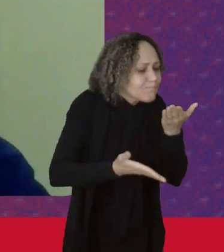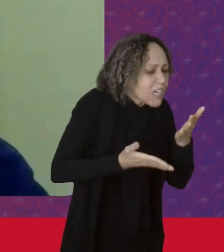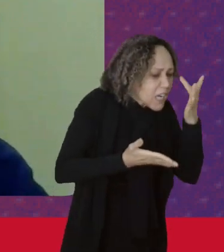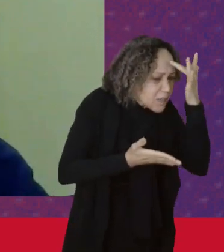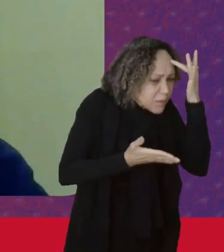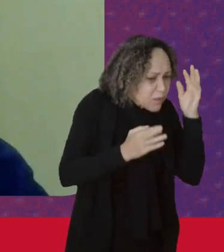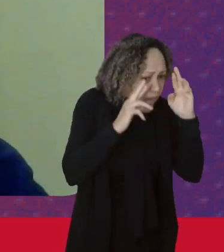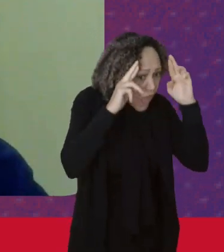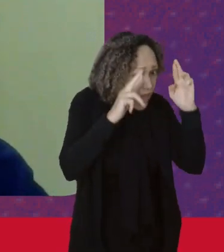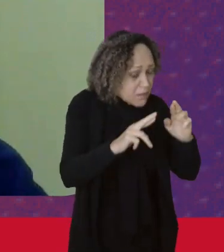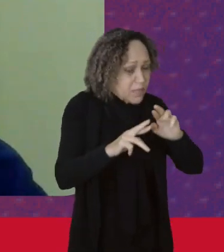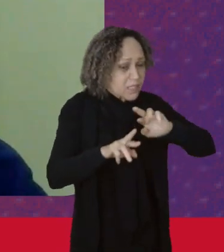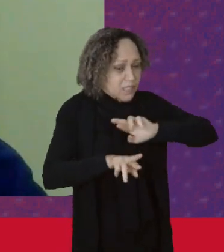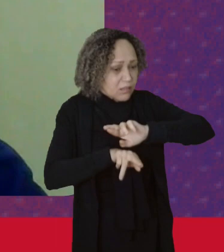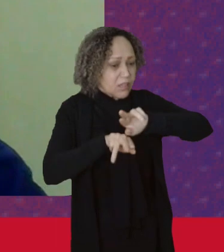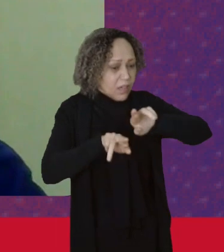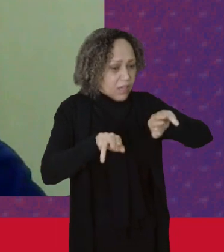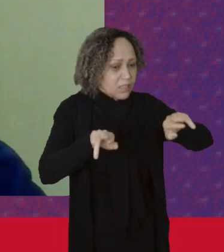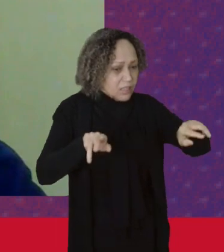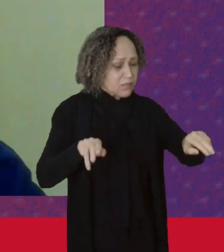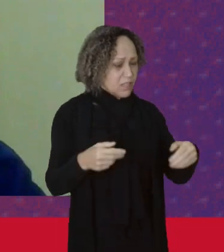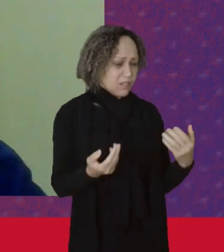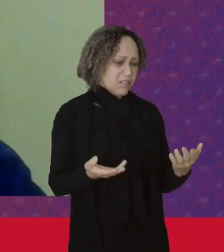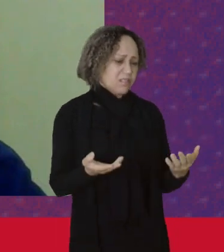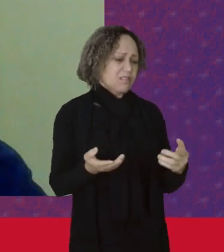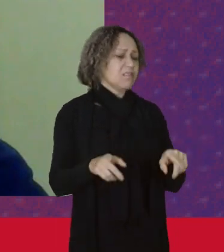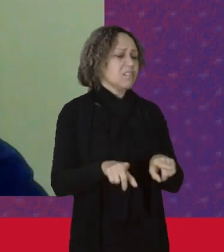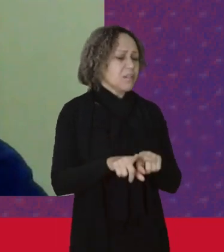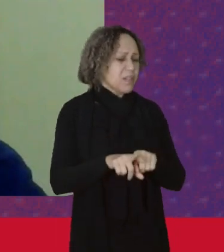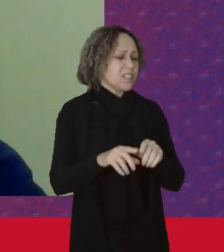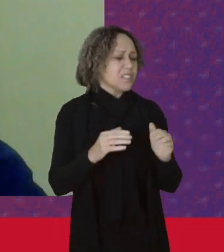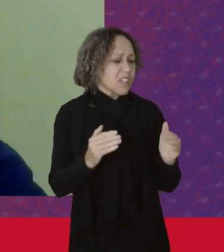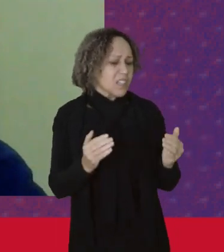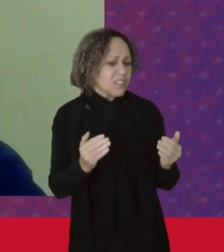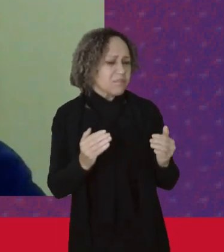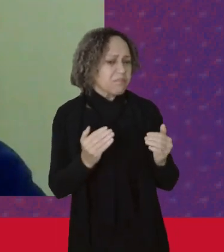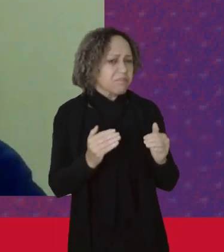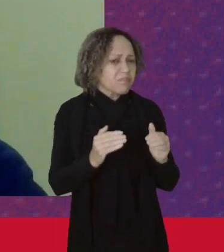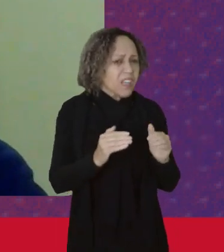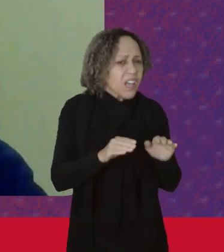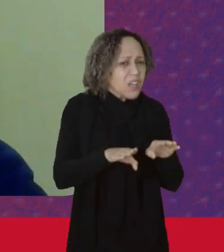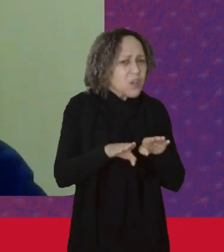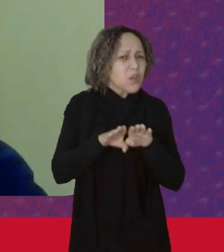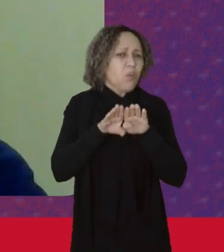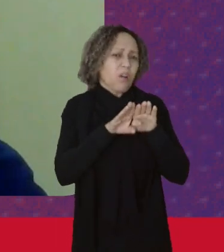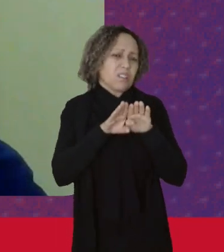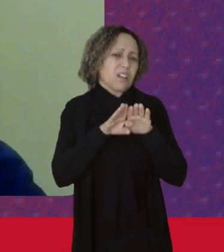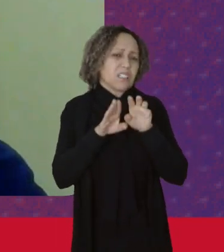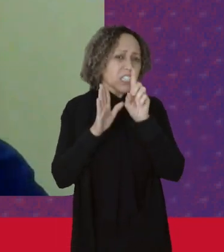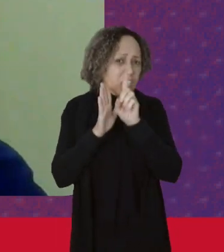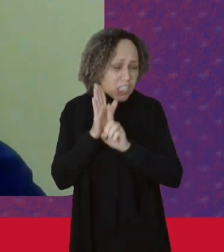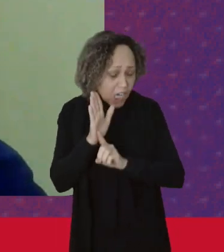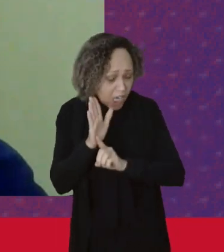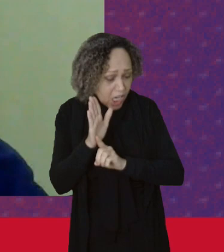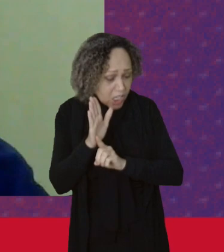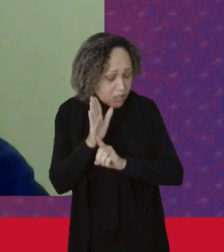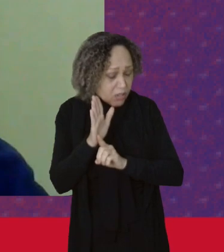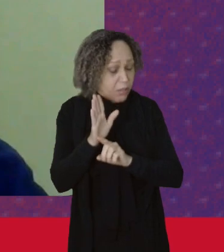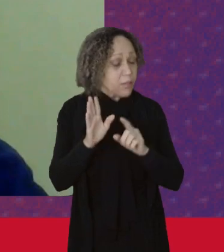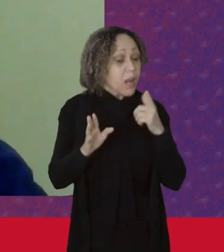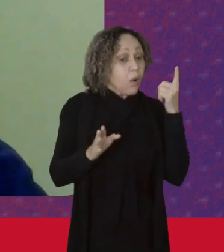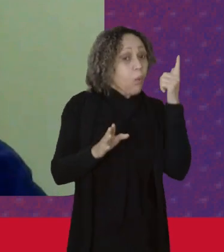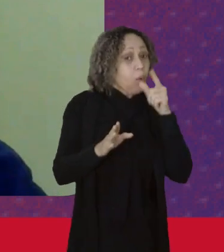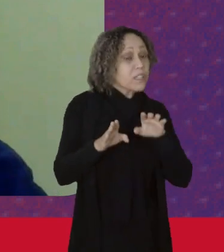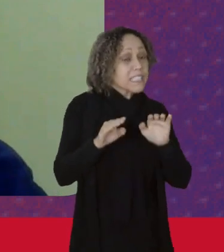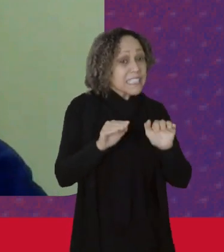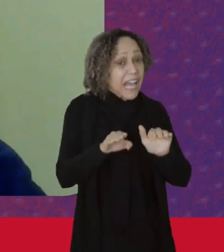na expectativa de que a gente tenha igualdade de direitos, né? Mas, de fato, para entender a igualdade ou para alcançar